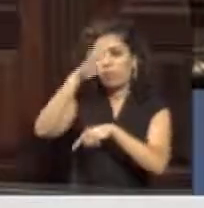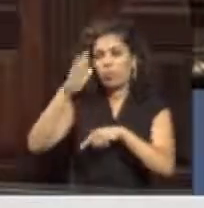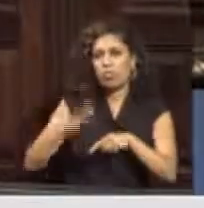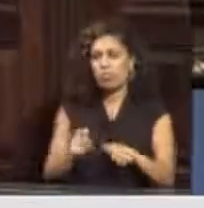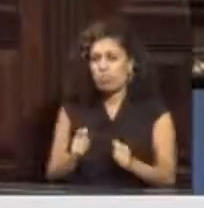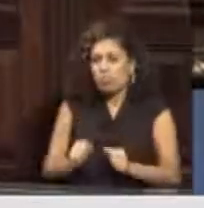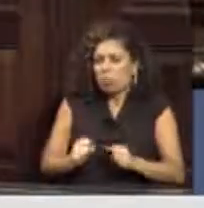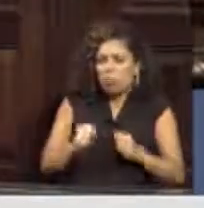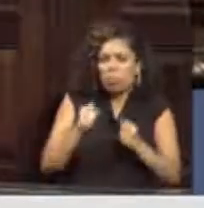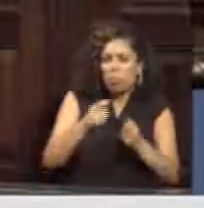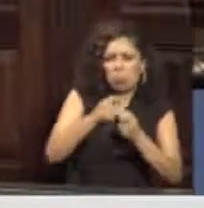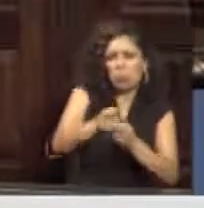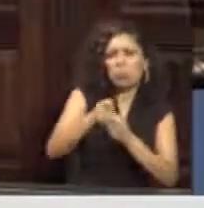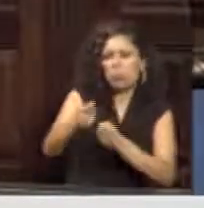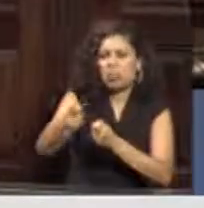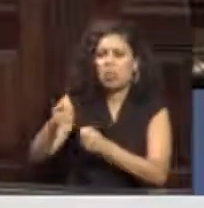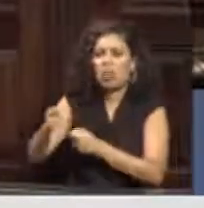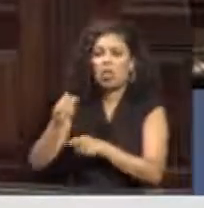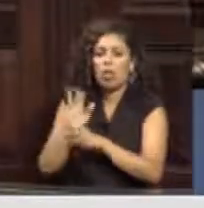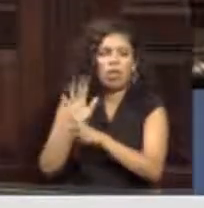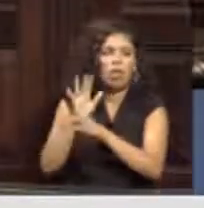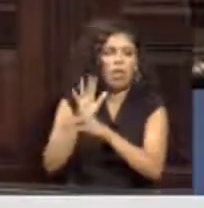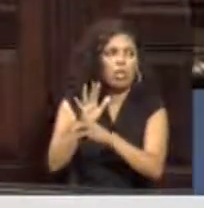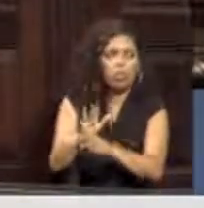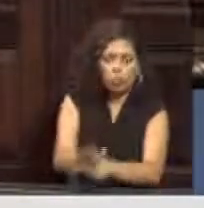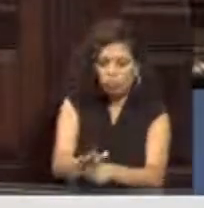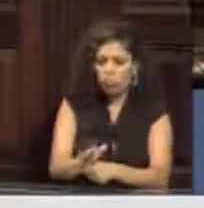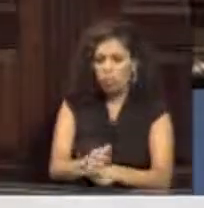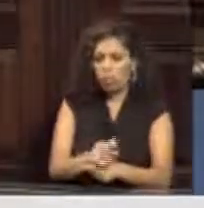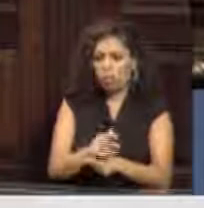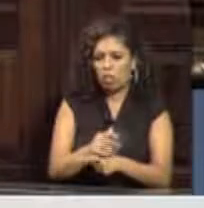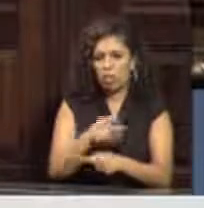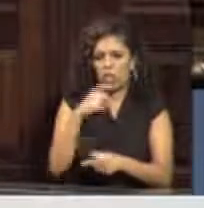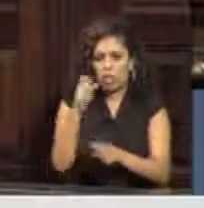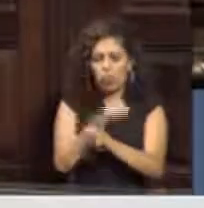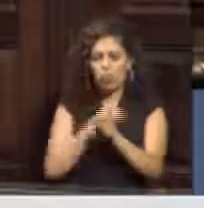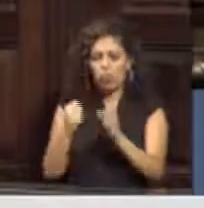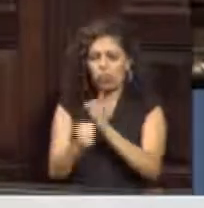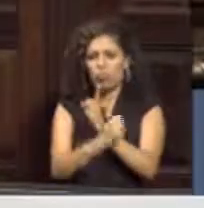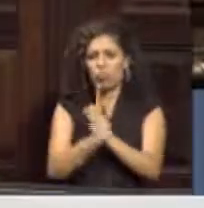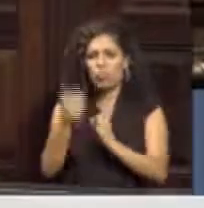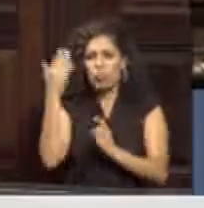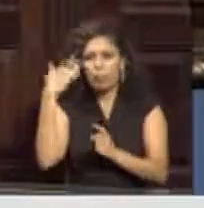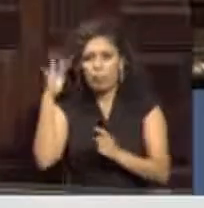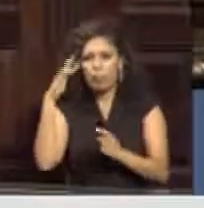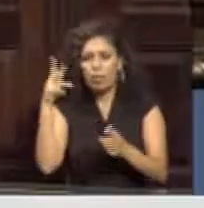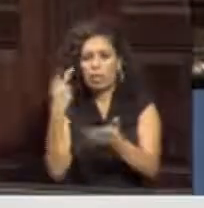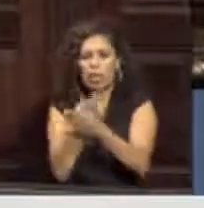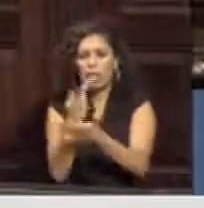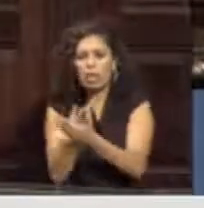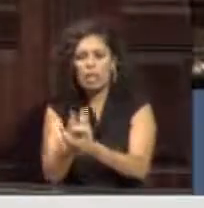qualquer maneira alavancar a venda da Eletrobras, devendo